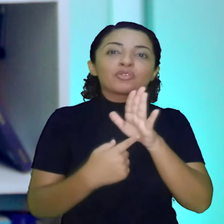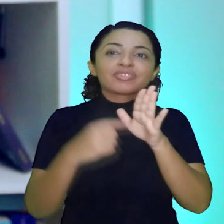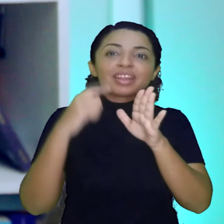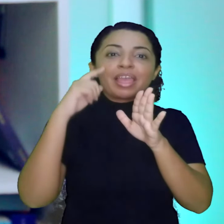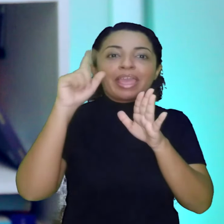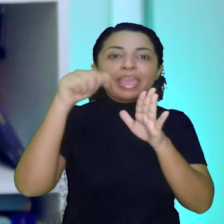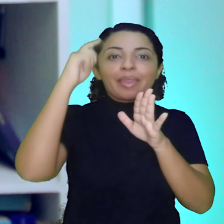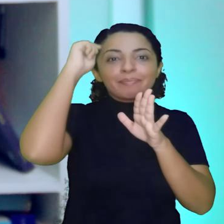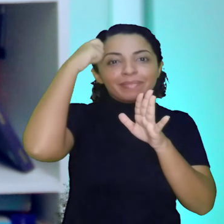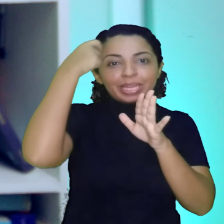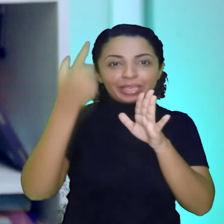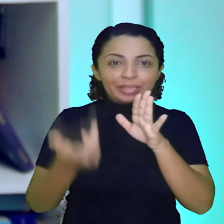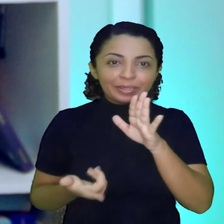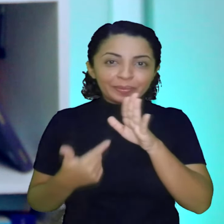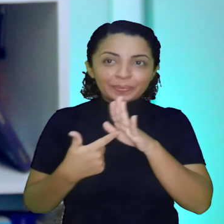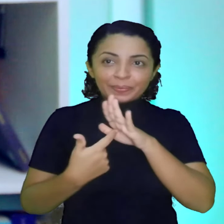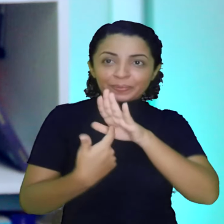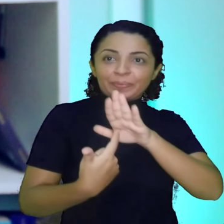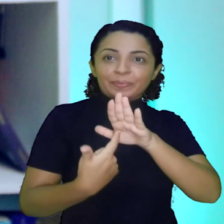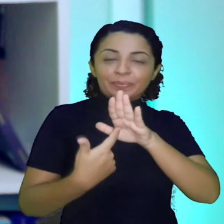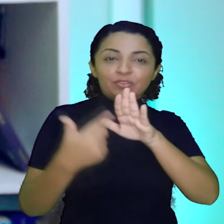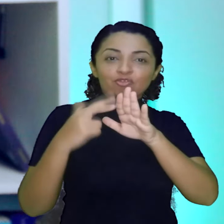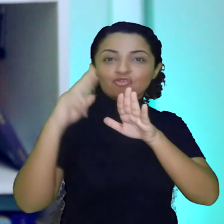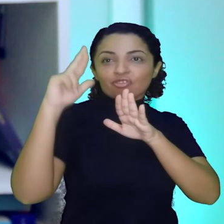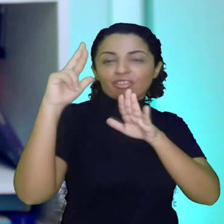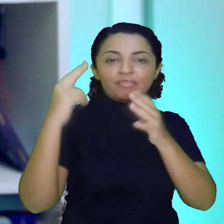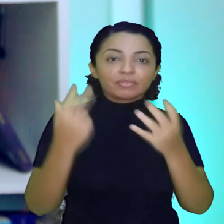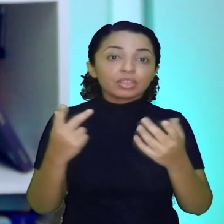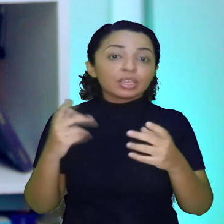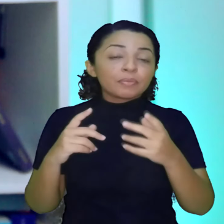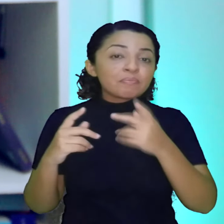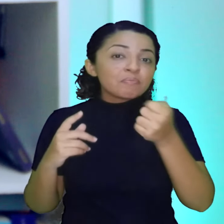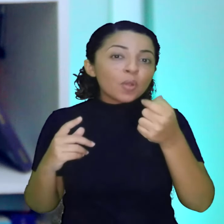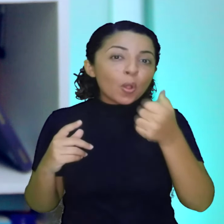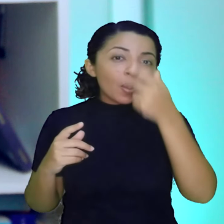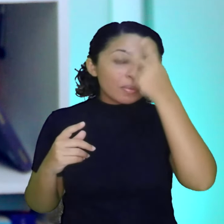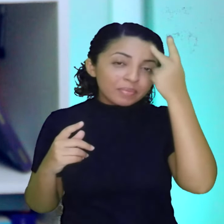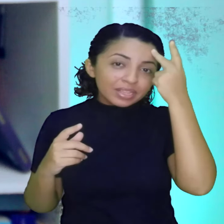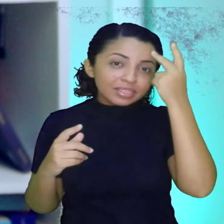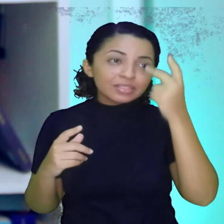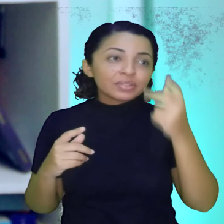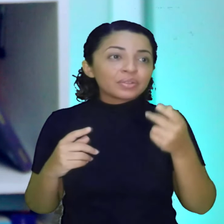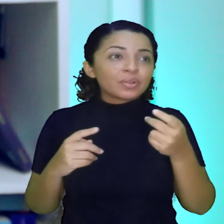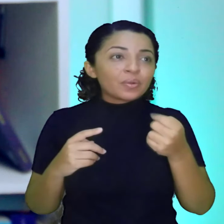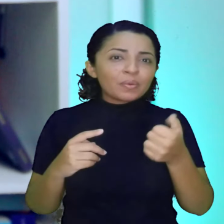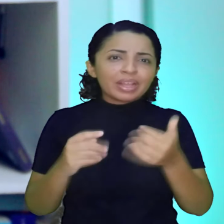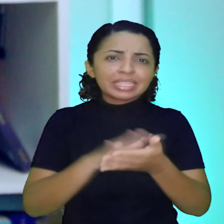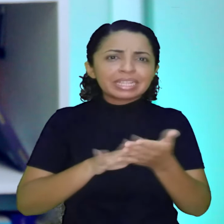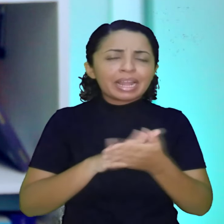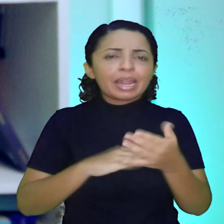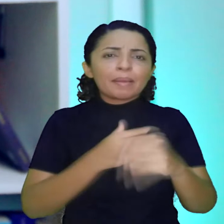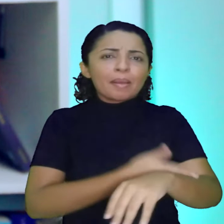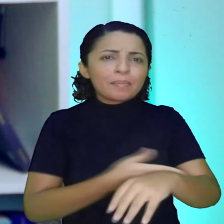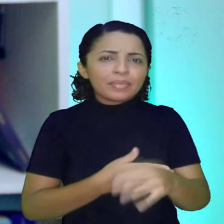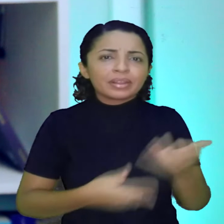uma cota, alguma coisa nesse sentido. É um ambiente onde há poucas ou nenhuma pessoa não branca. Tem também um exemplo de quando ela